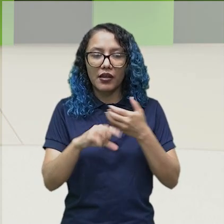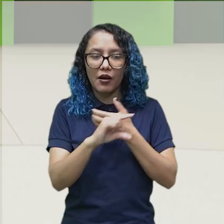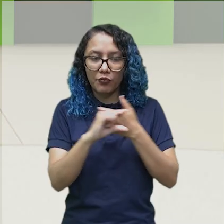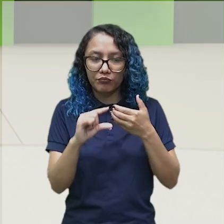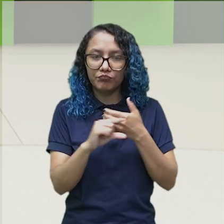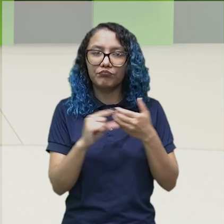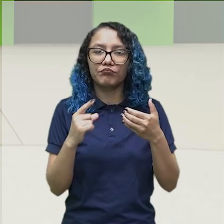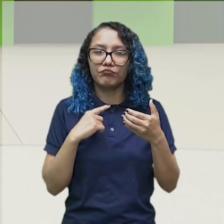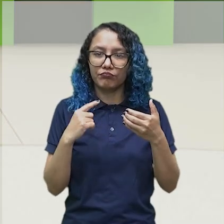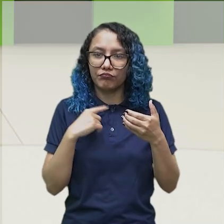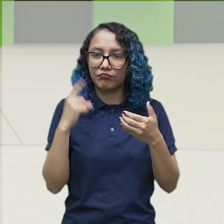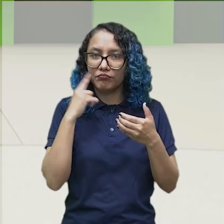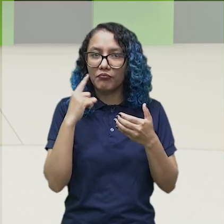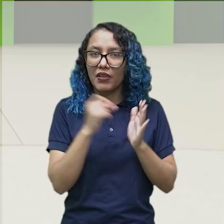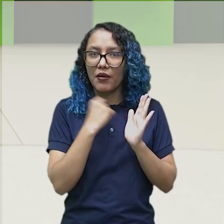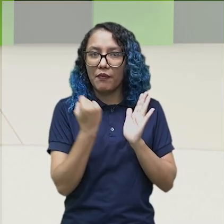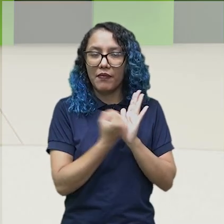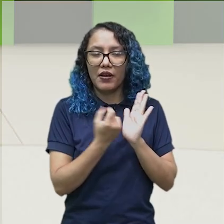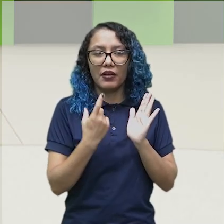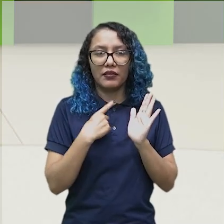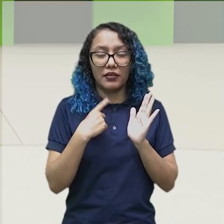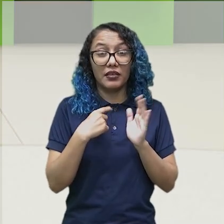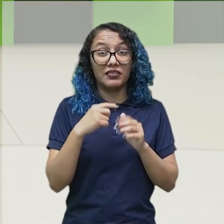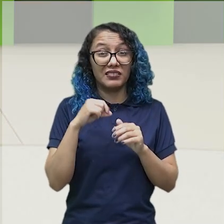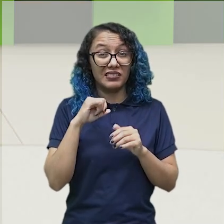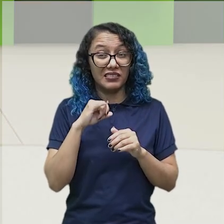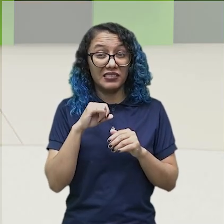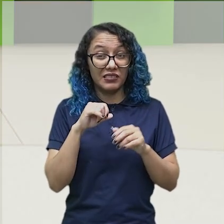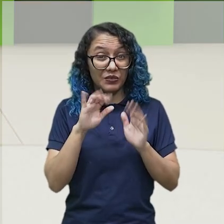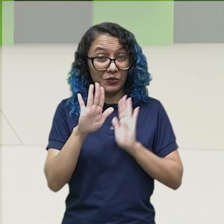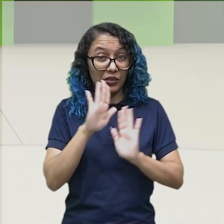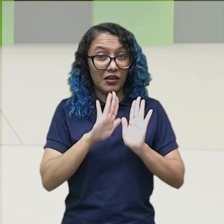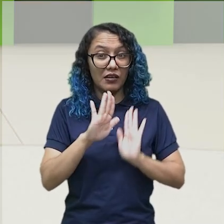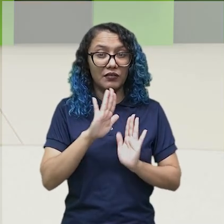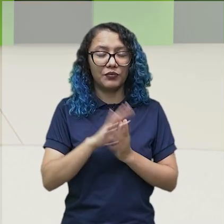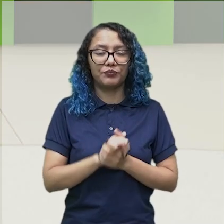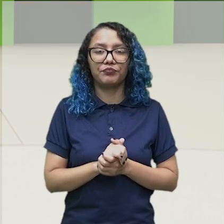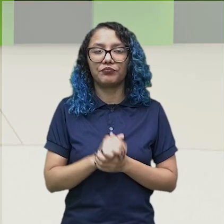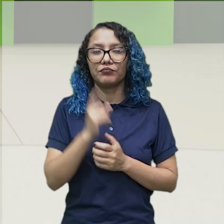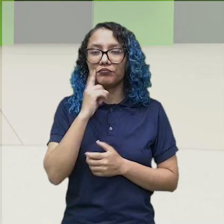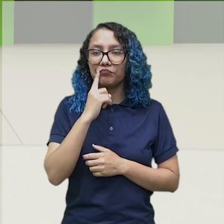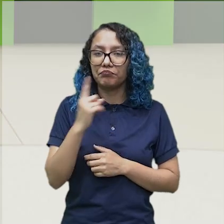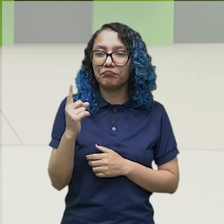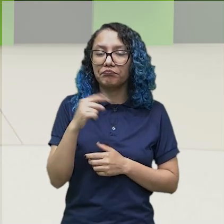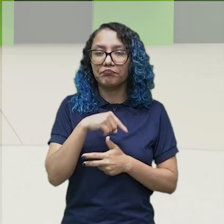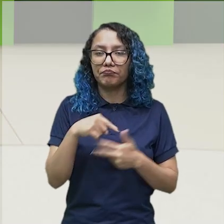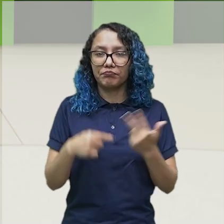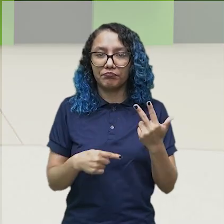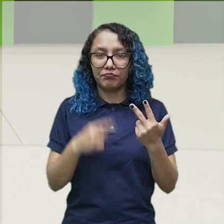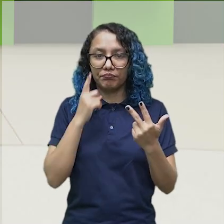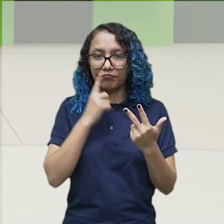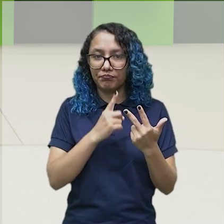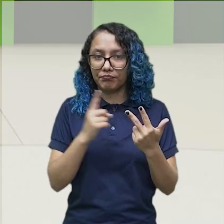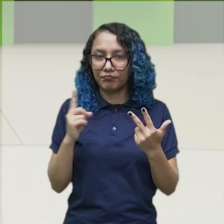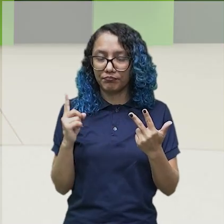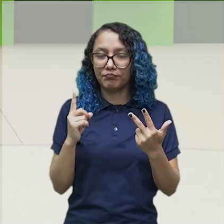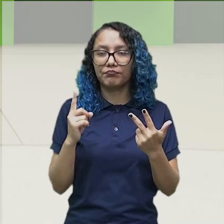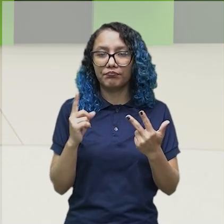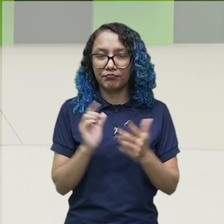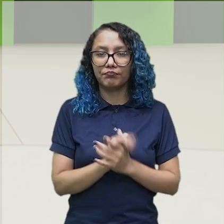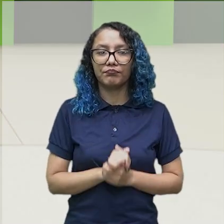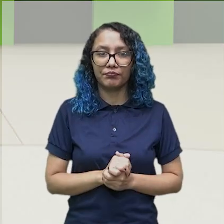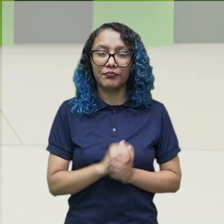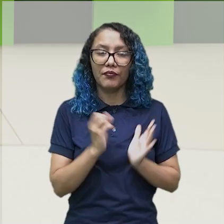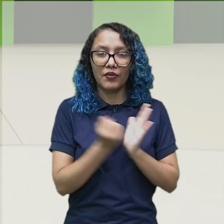caso apareça, mais cuidado ainda. Então, aqui a gente tem 3 rótulos, né, 3 símbolos, na verdade, que